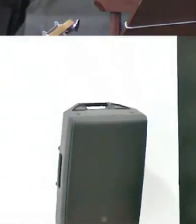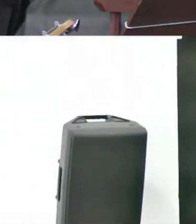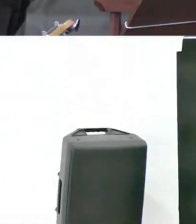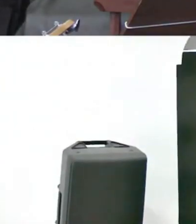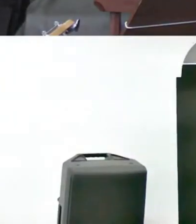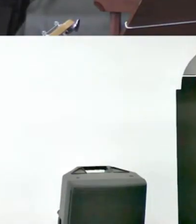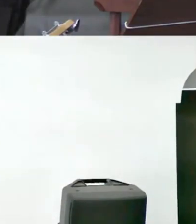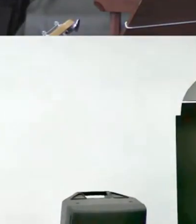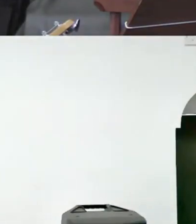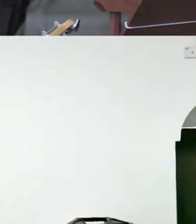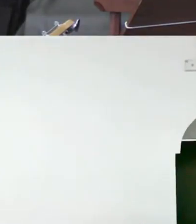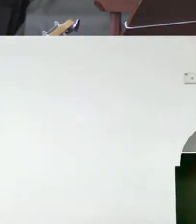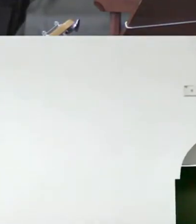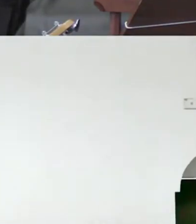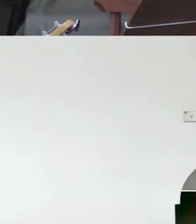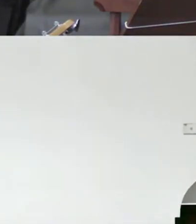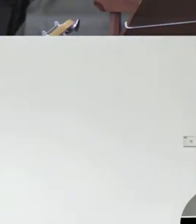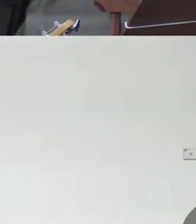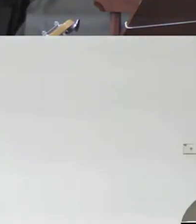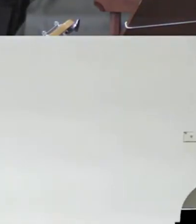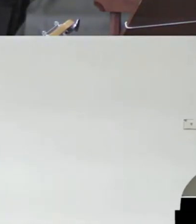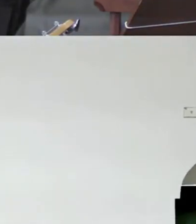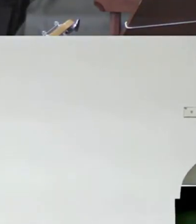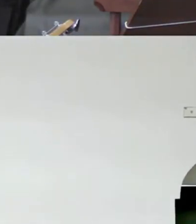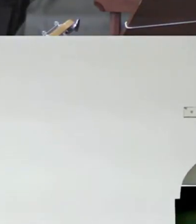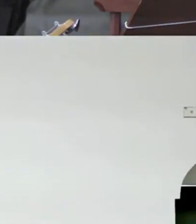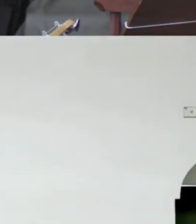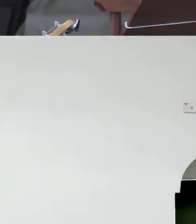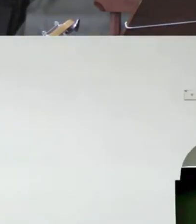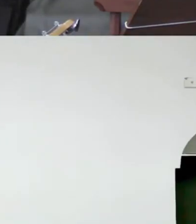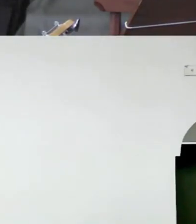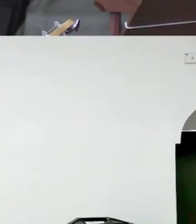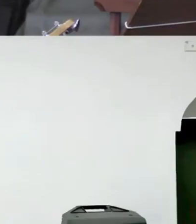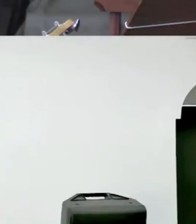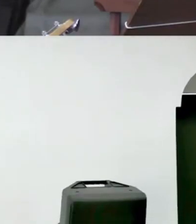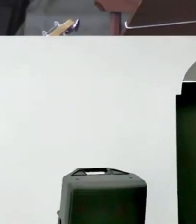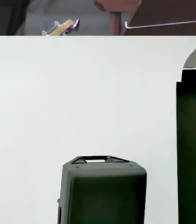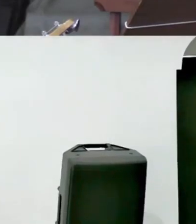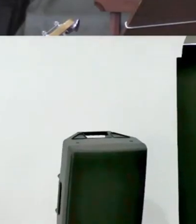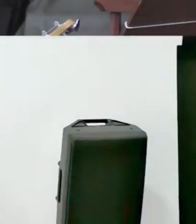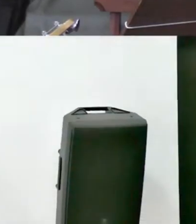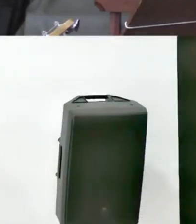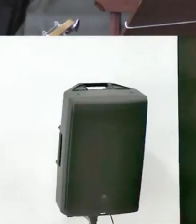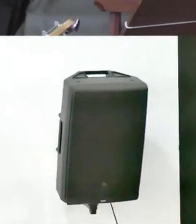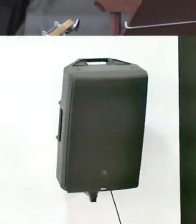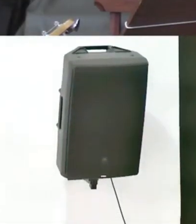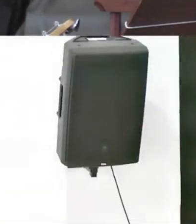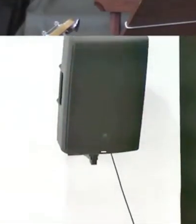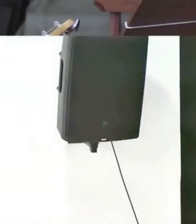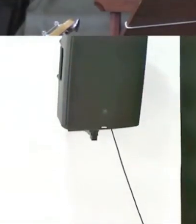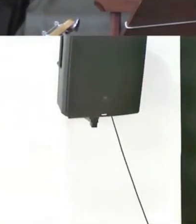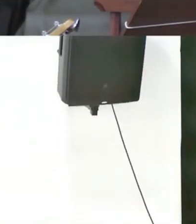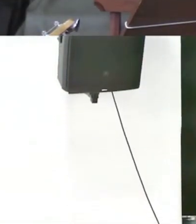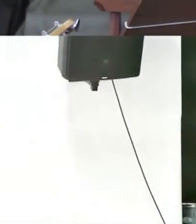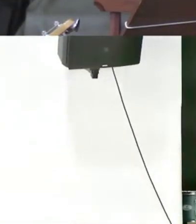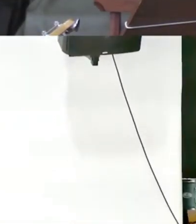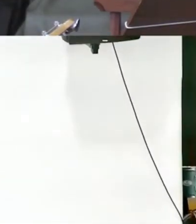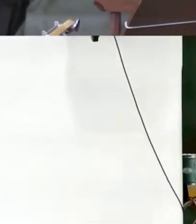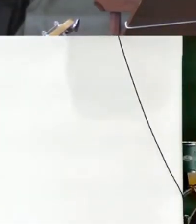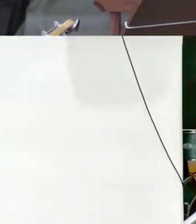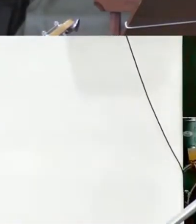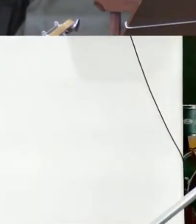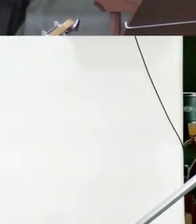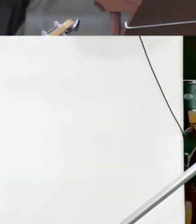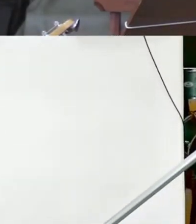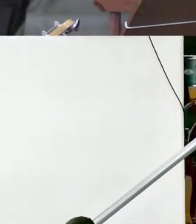palavra de Deus, um texto do Novo Testamento, primeira carta de Paulo aos Coríntios, capítulo 1, primeira